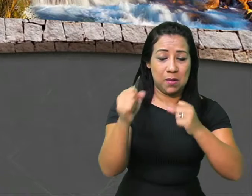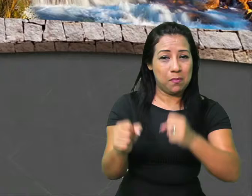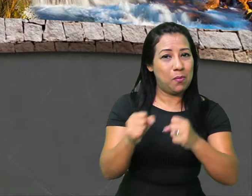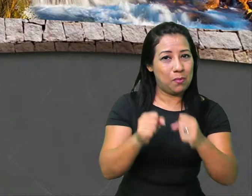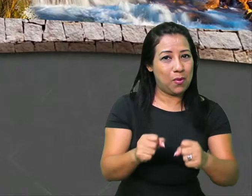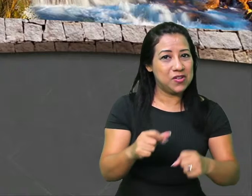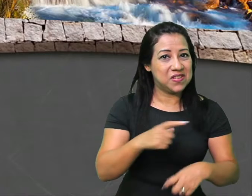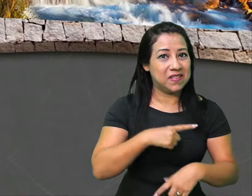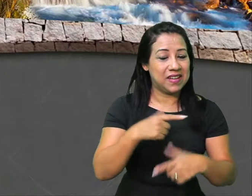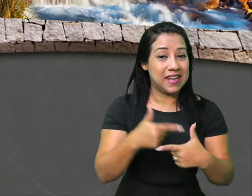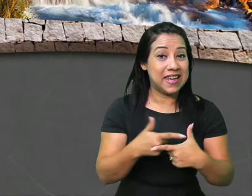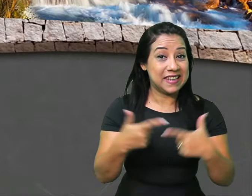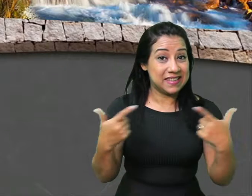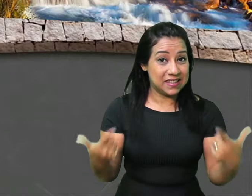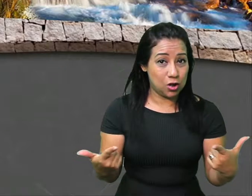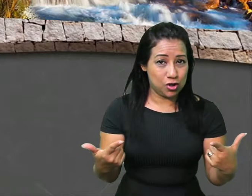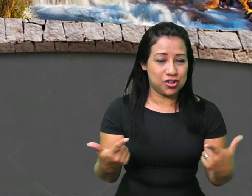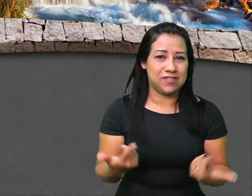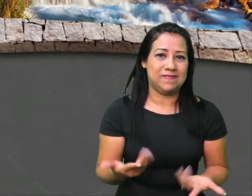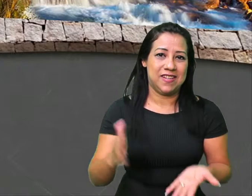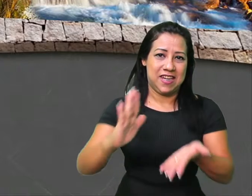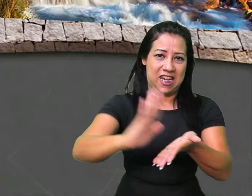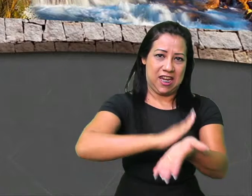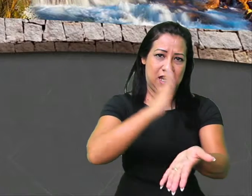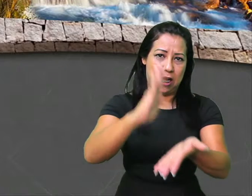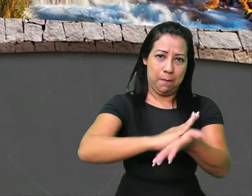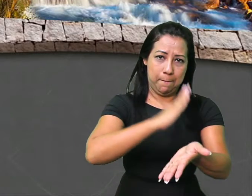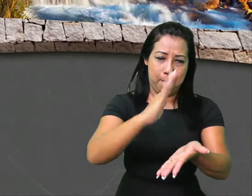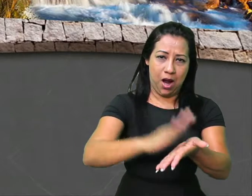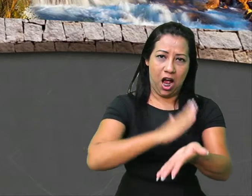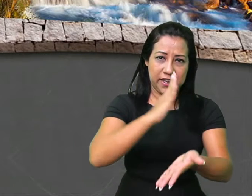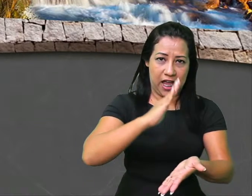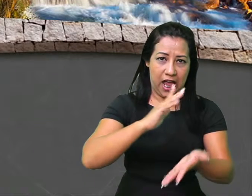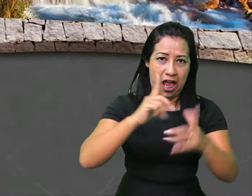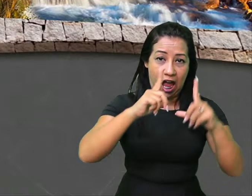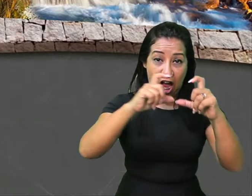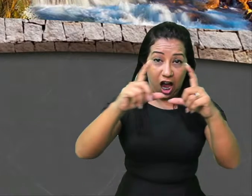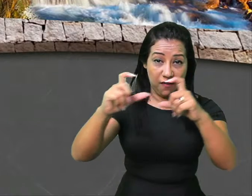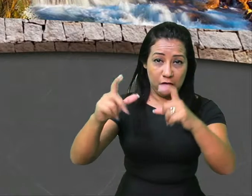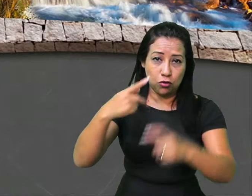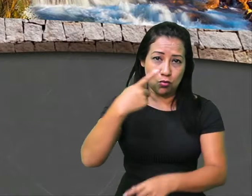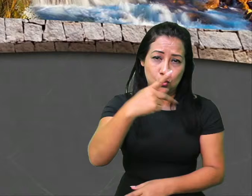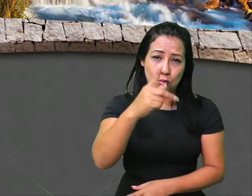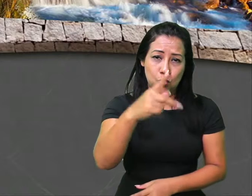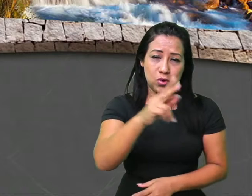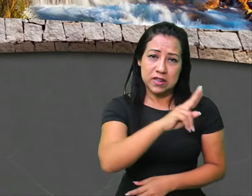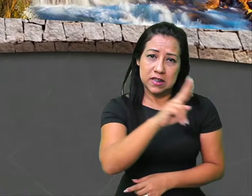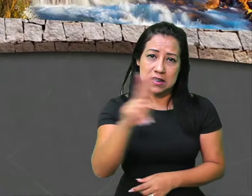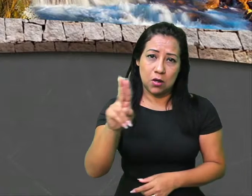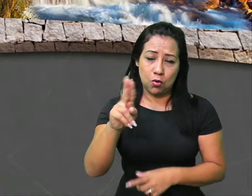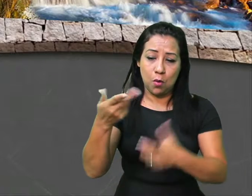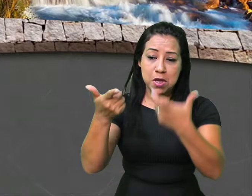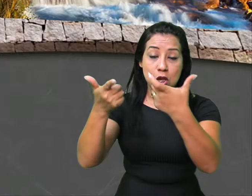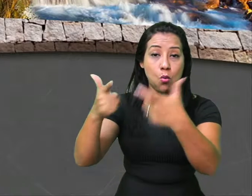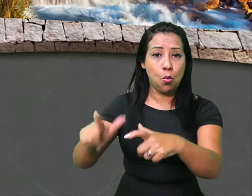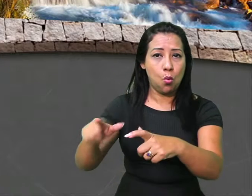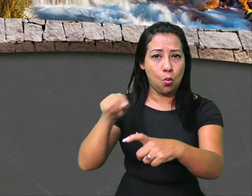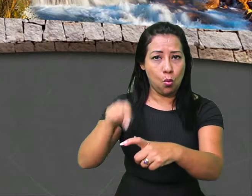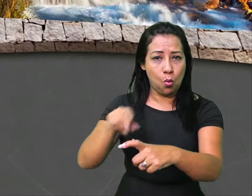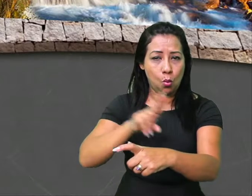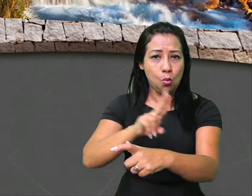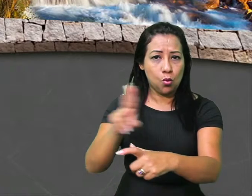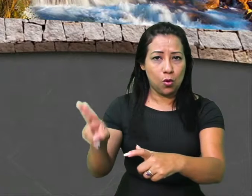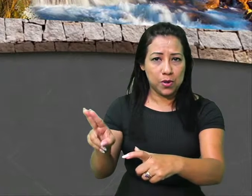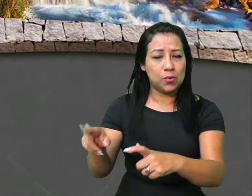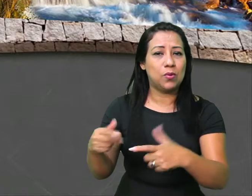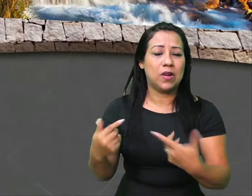imagem com o seu nome, o local, o lugar que você fez essa imagem, e nós vamos